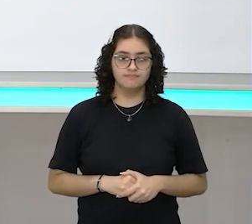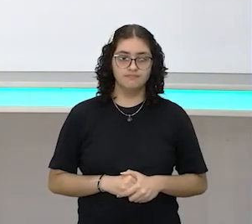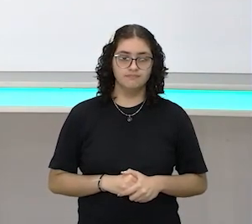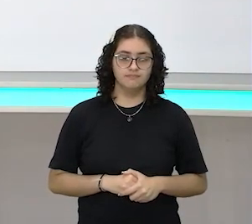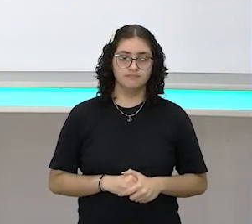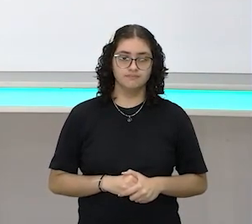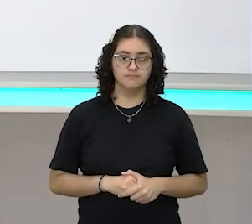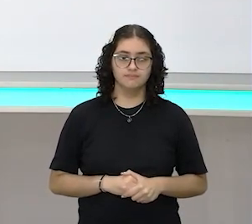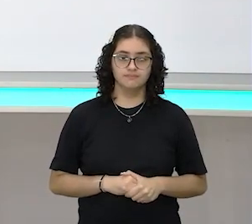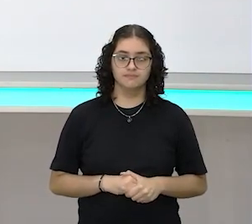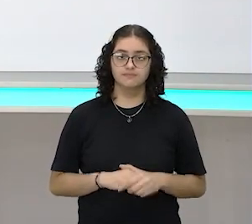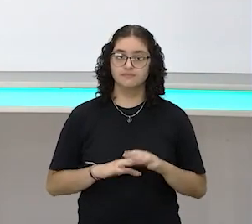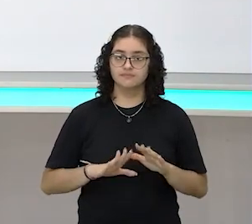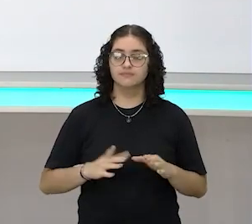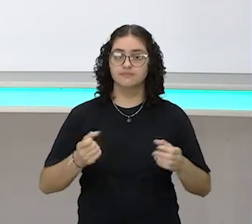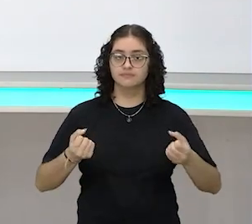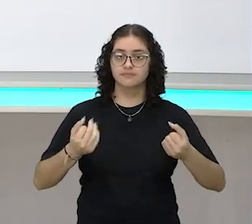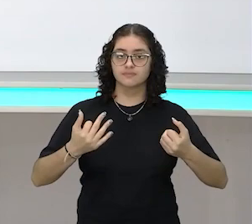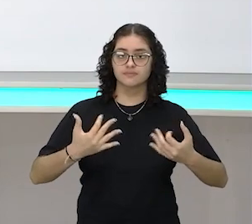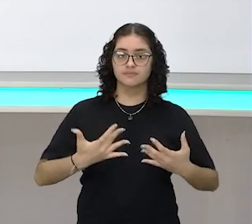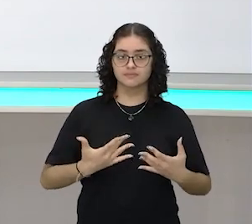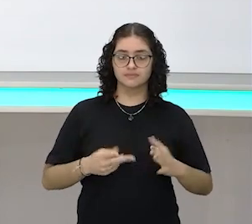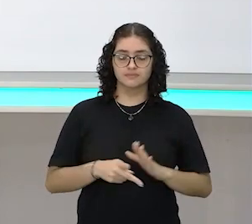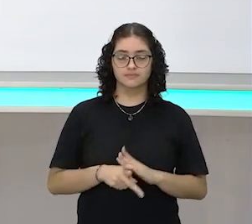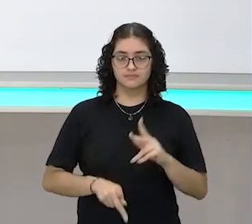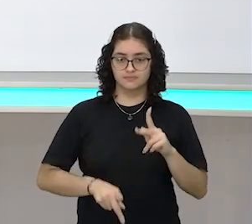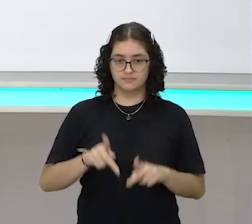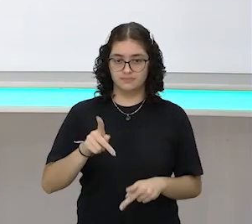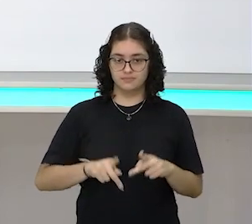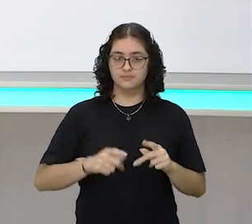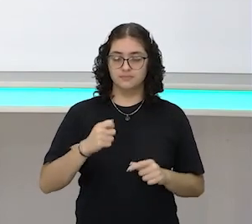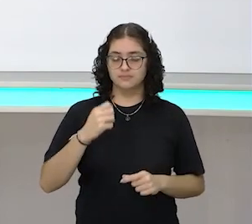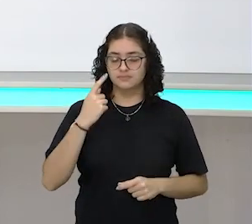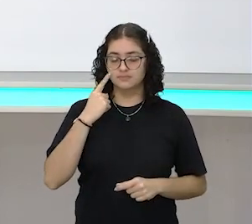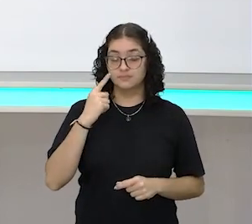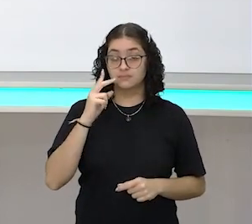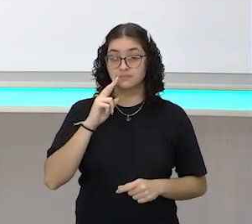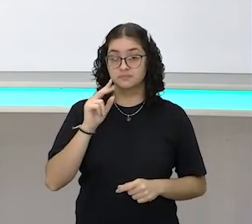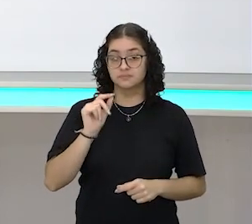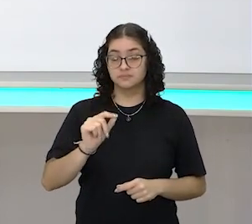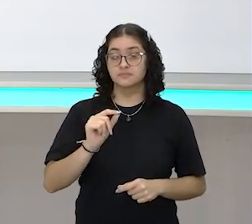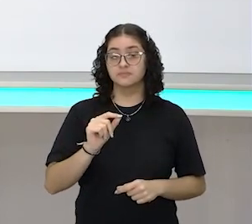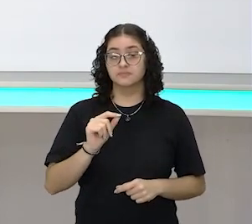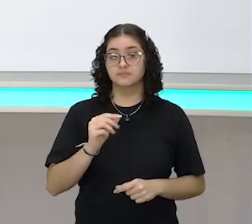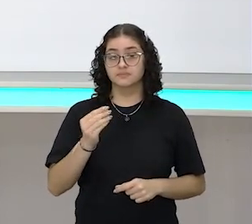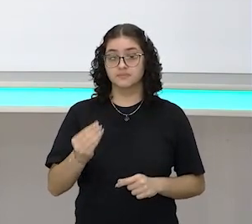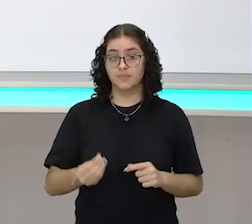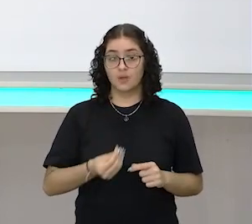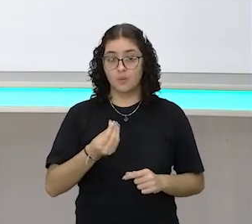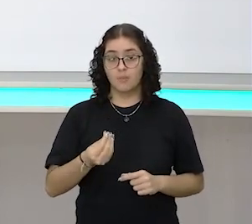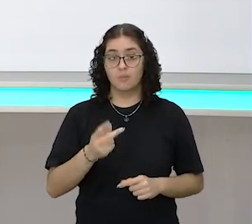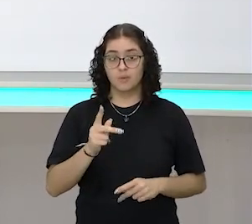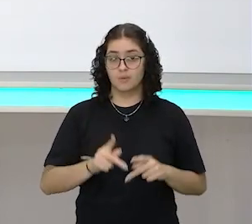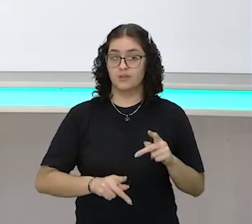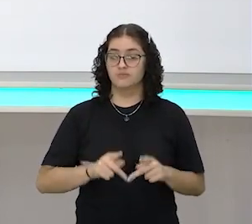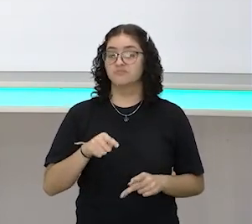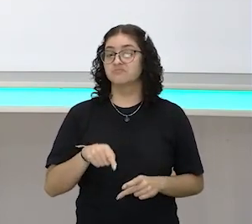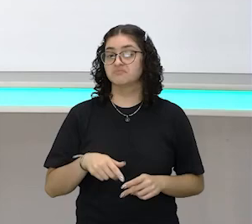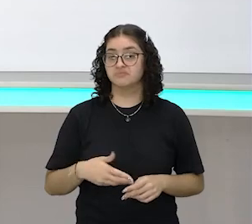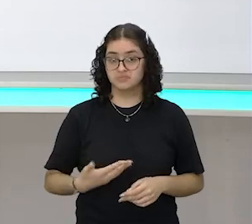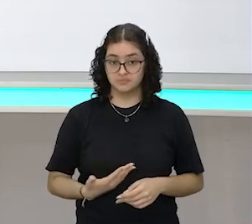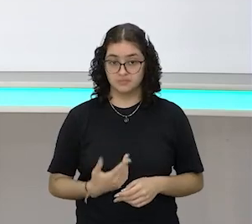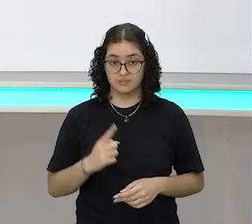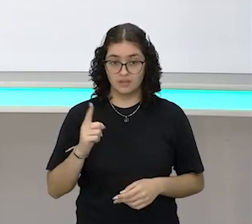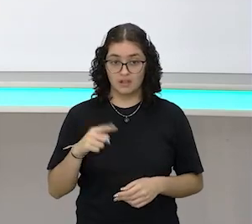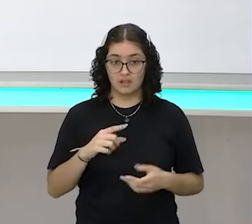E aí a gente falando, né, de questão populacional, a gente tem que lembrar também da questão de como é essa população. Ela é uma